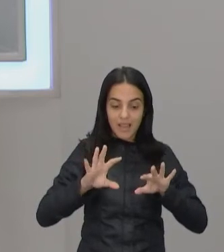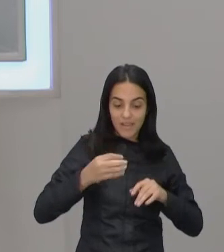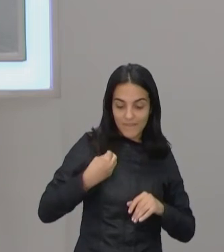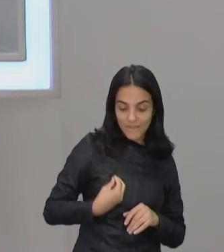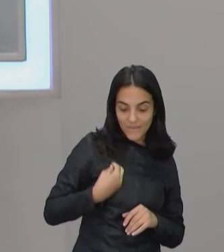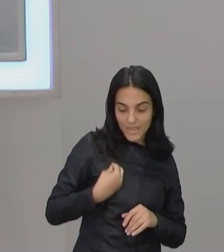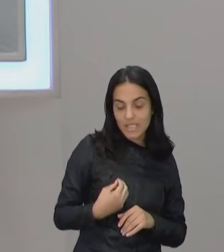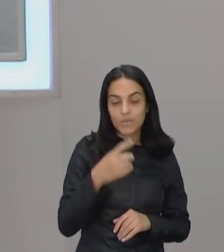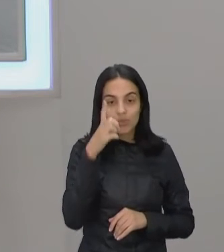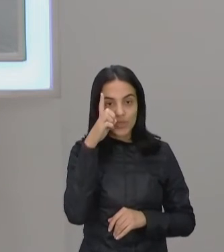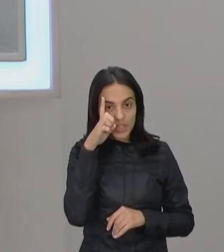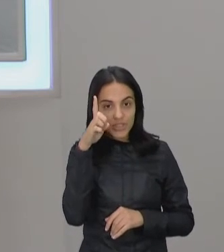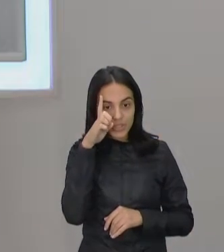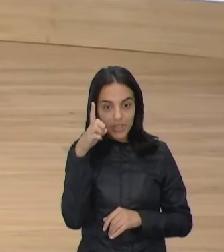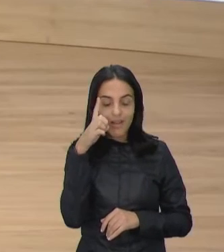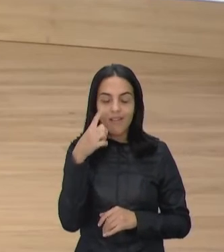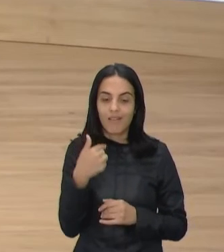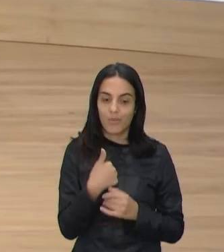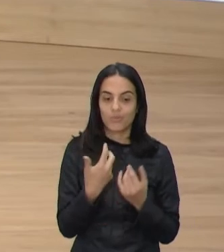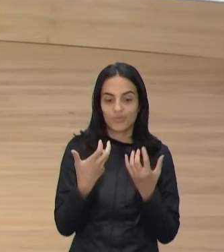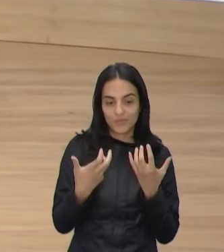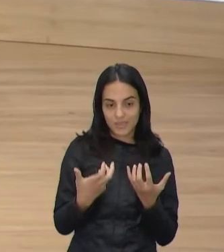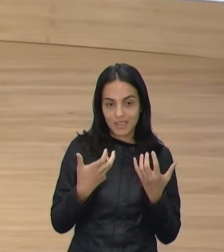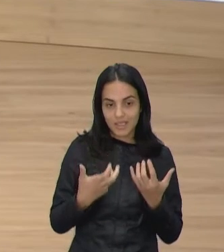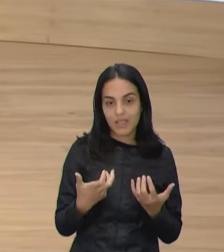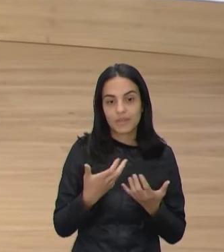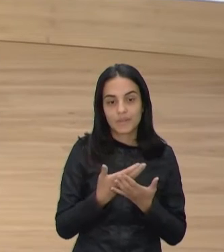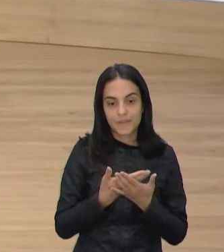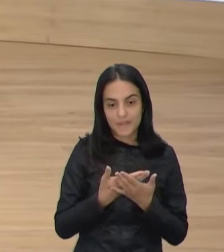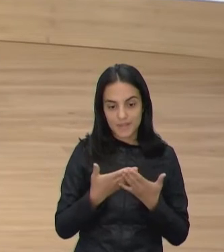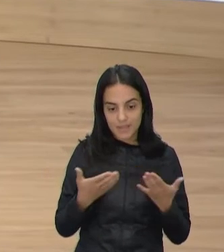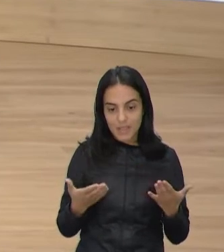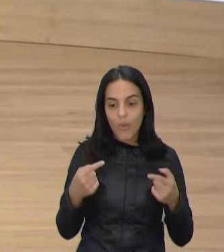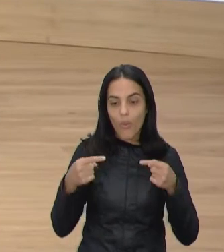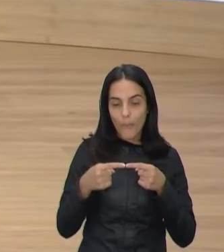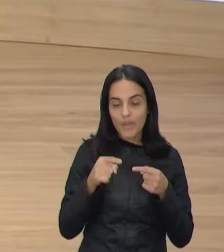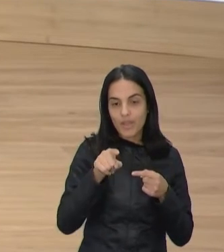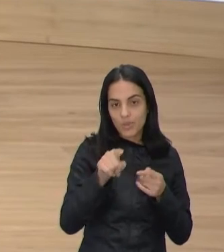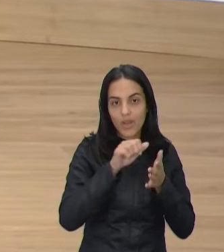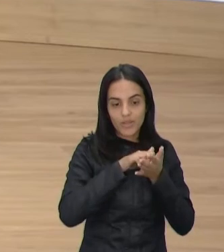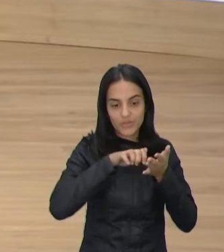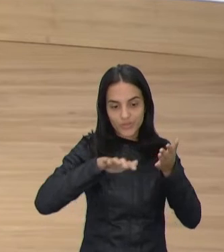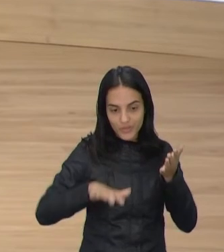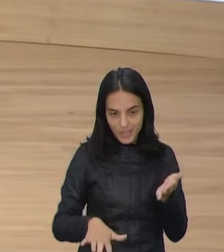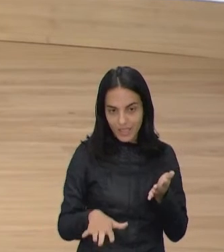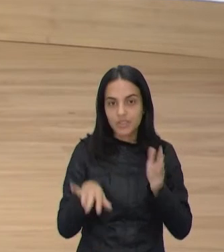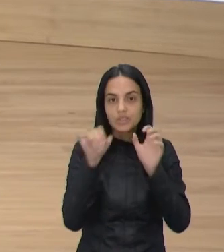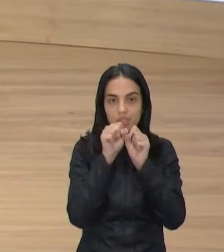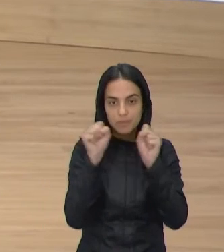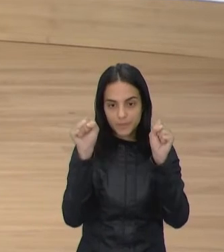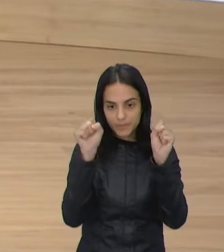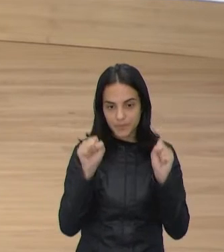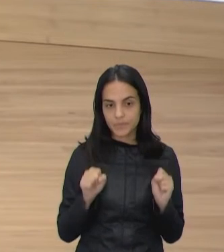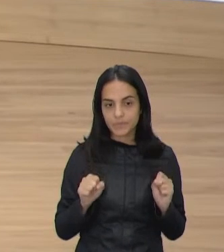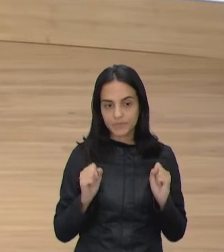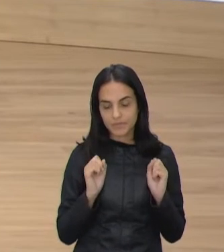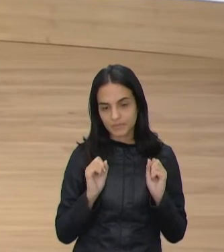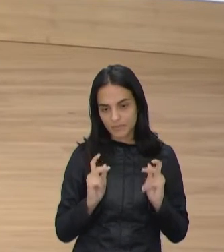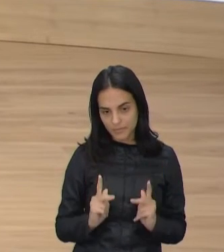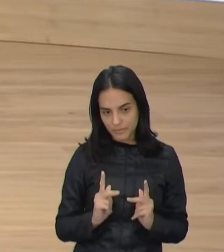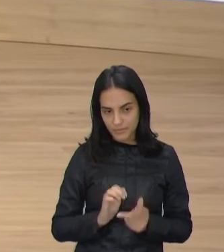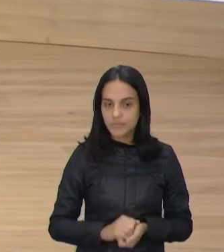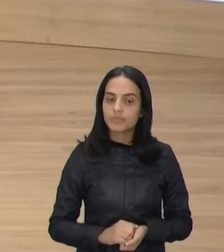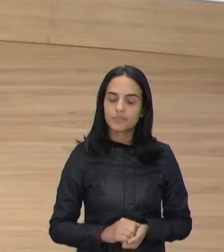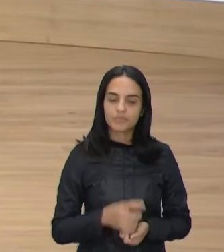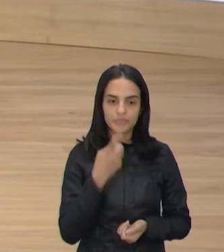cotidiana, certo? Então é isso que eu quero que vocês façam aí na sua atividade de sistematização. Está bem?